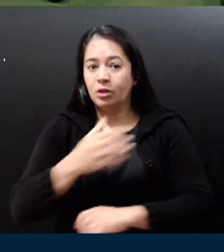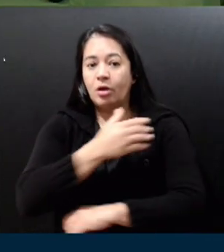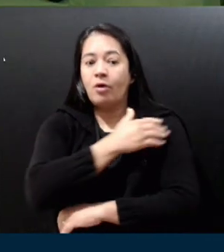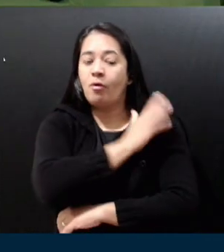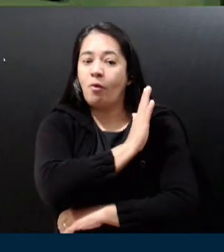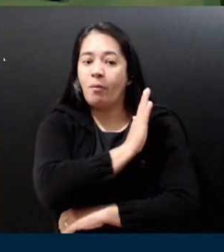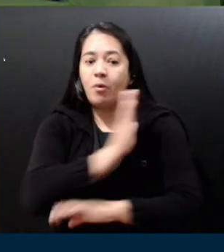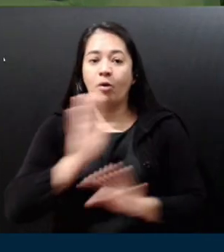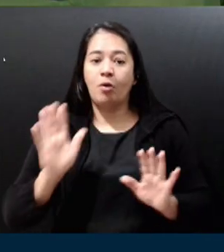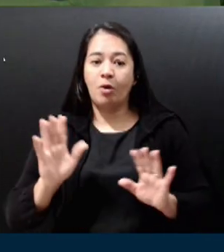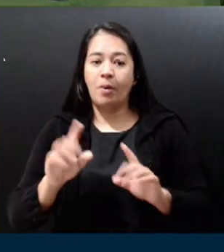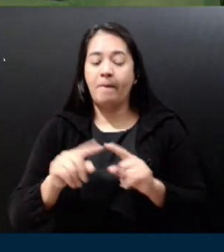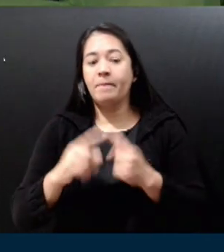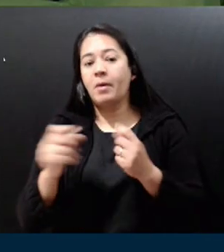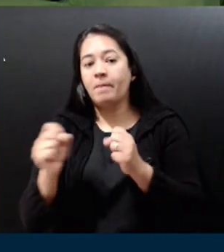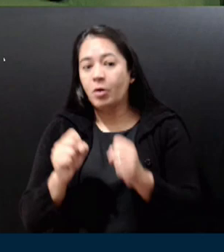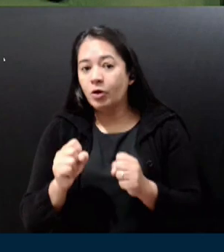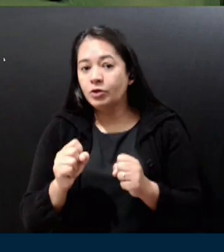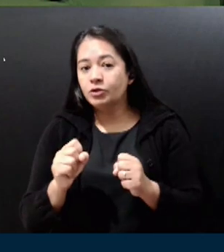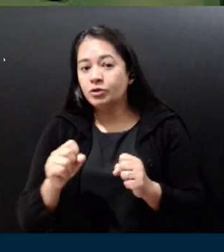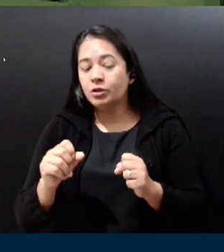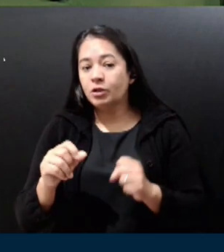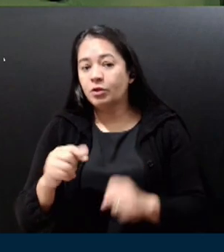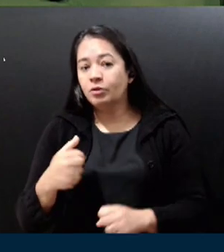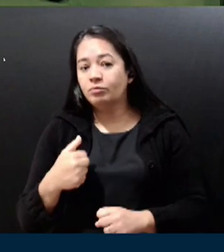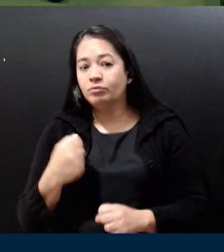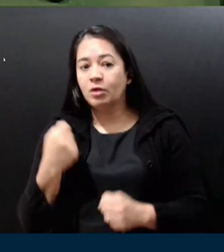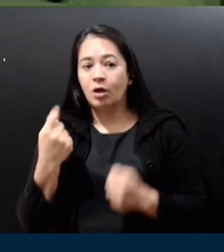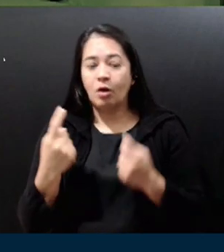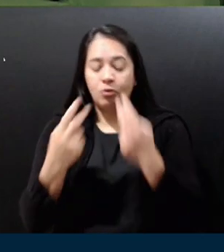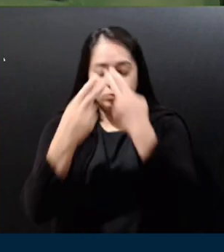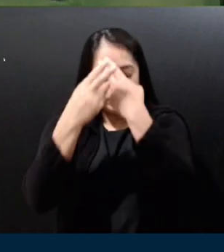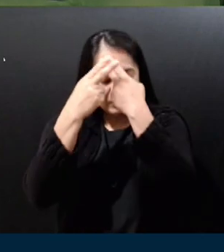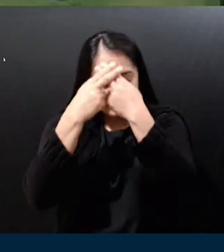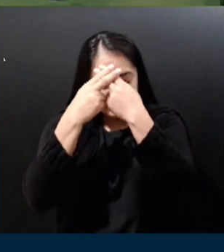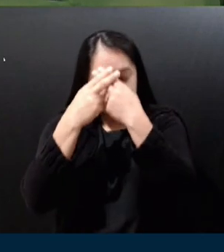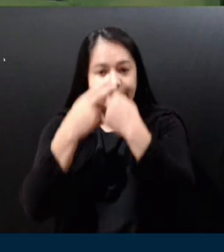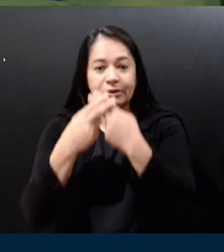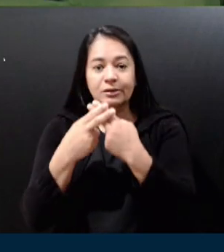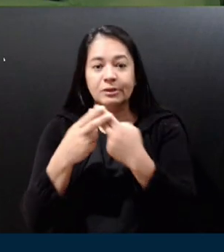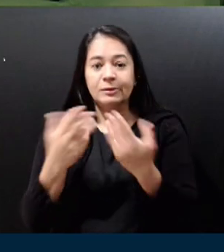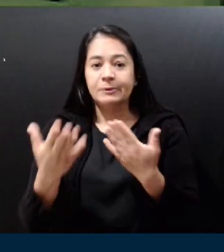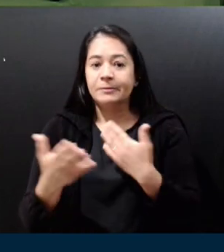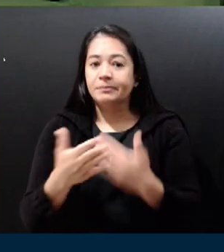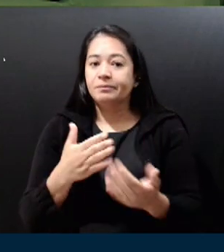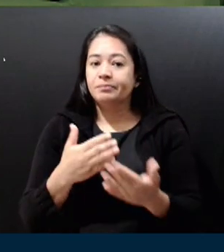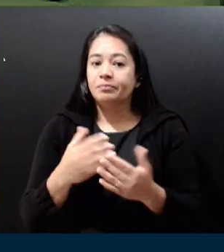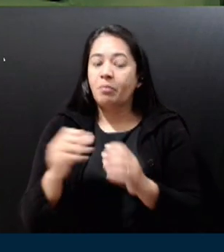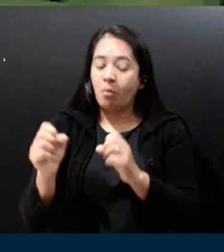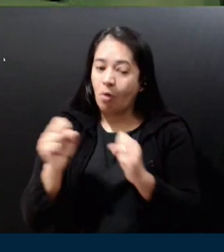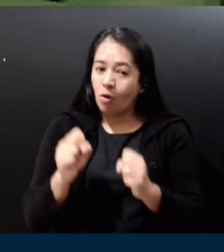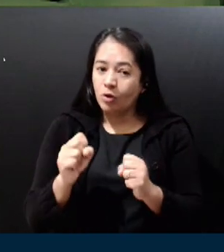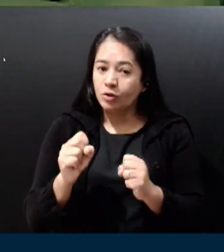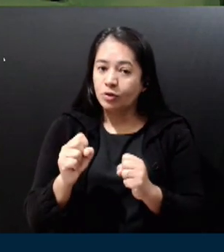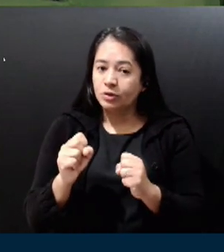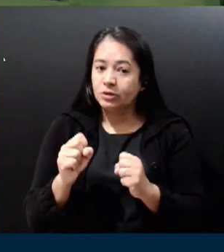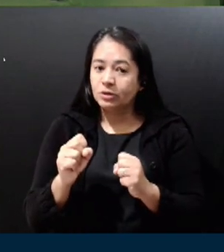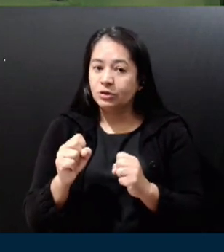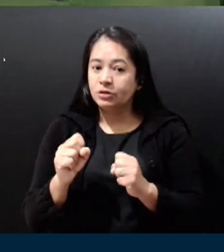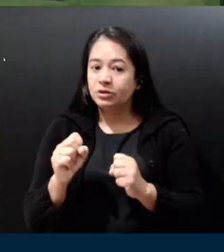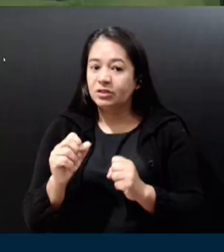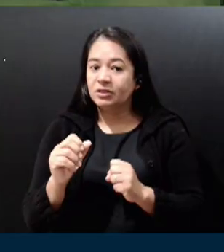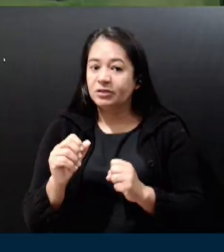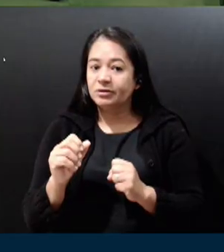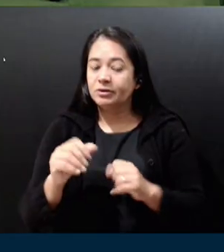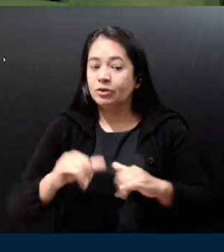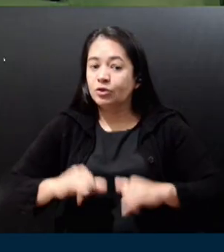que eu tenha algum trauma, alguma coisa que vai aflorescer dor e sofrimento. E tem nível de